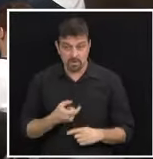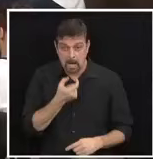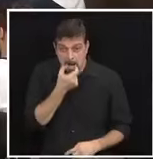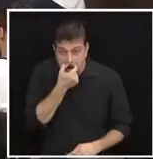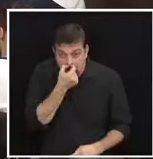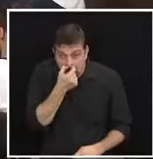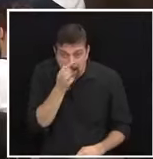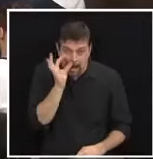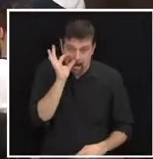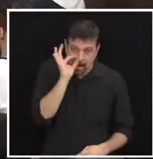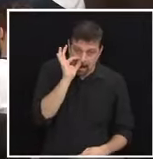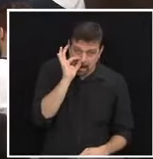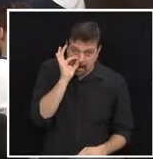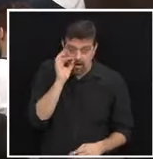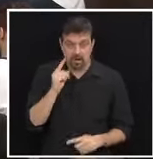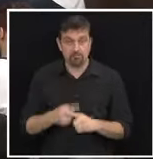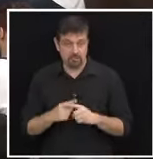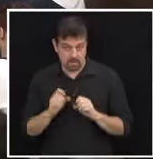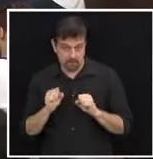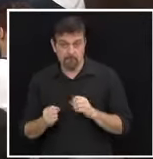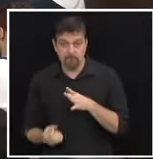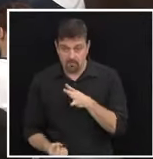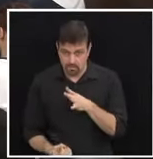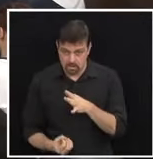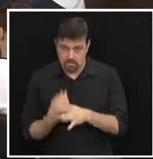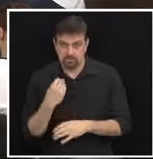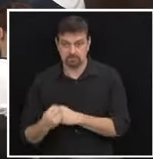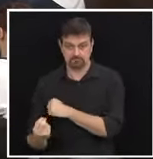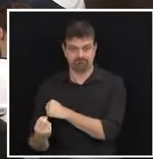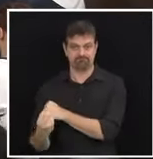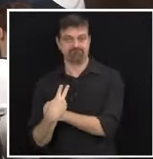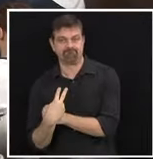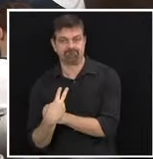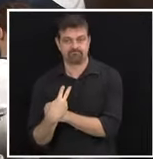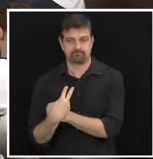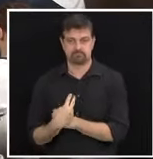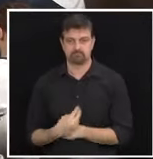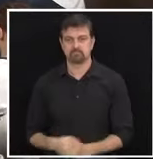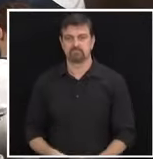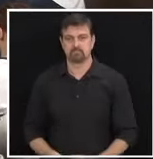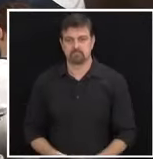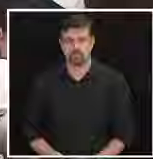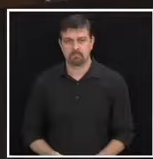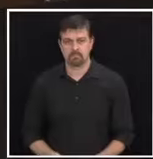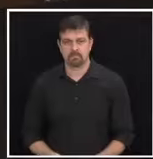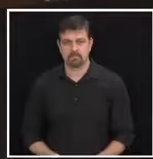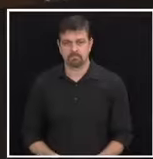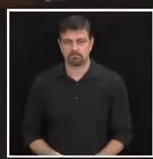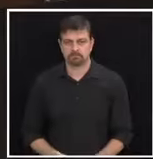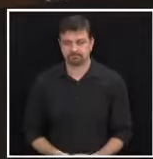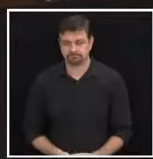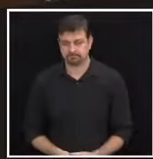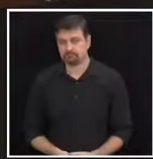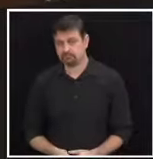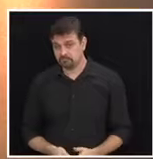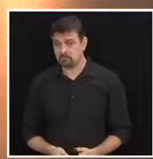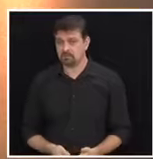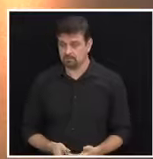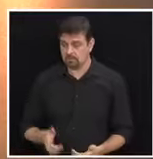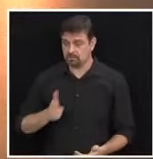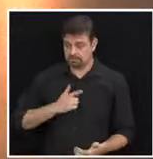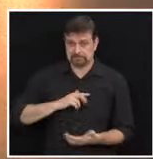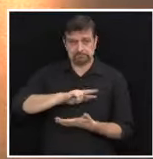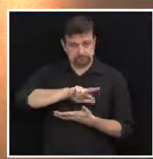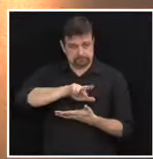sujeito, por um procedimento invasivo, a cometer a infecção pelo vírus. Então, isso são coisas